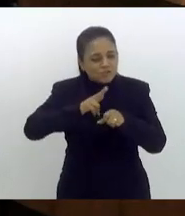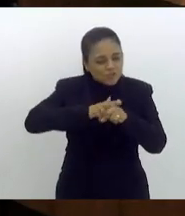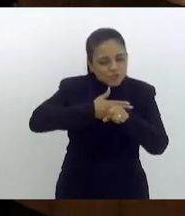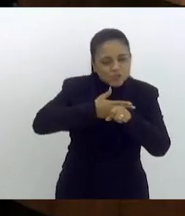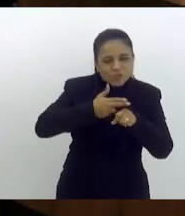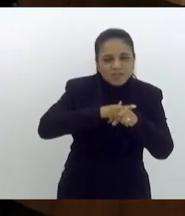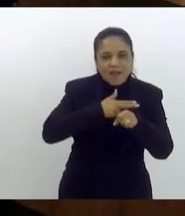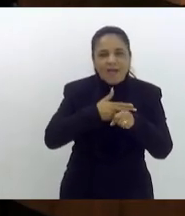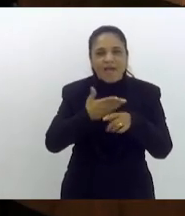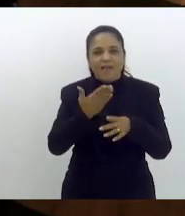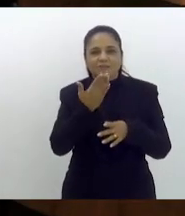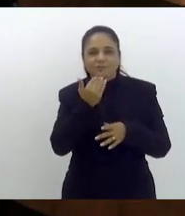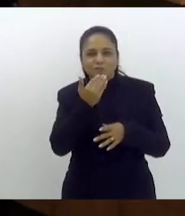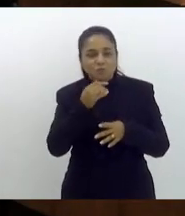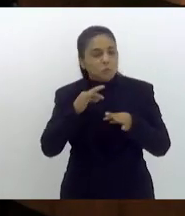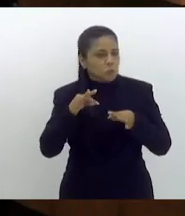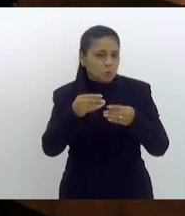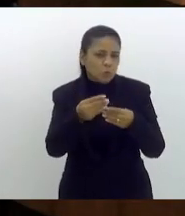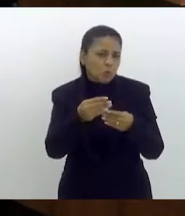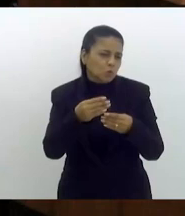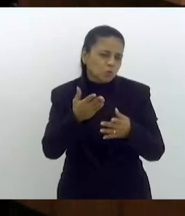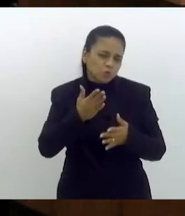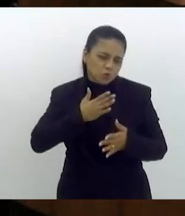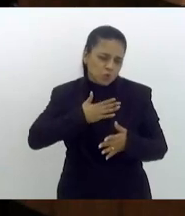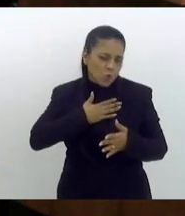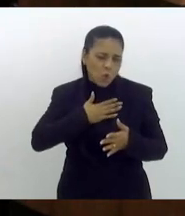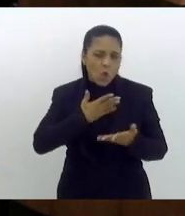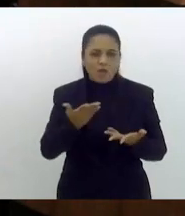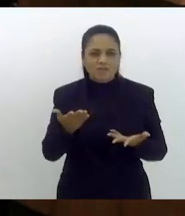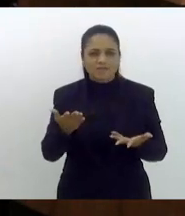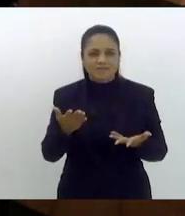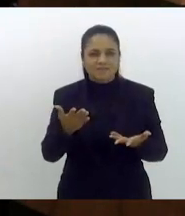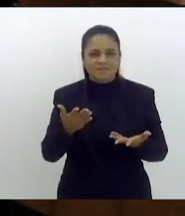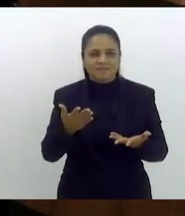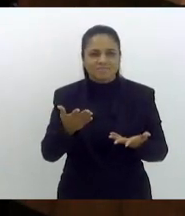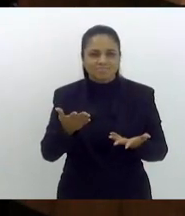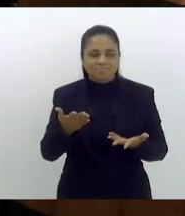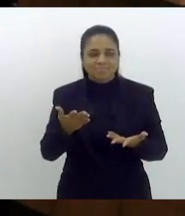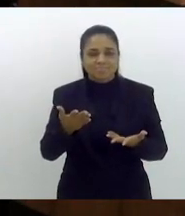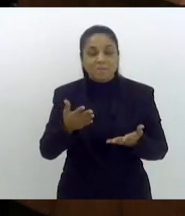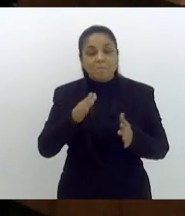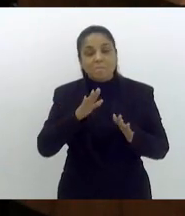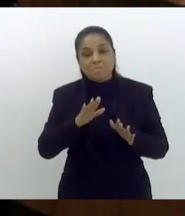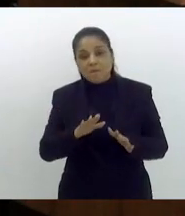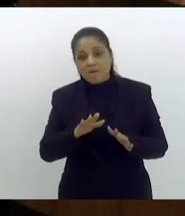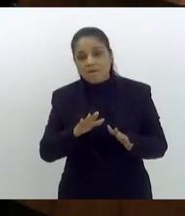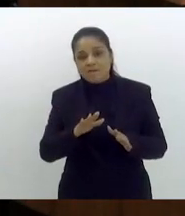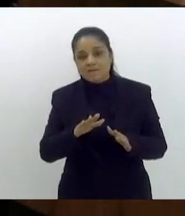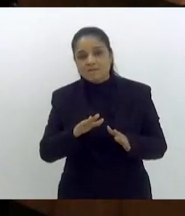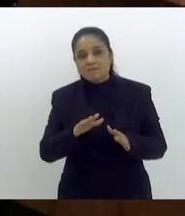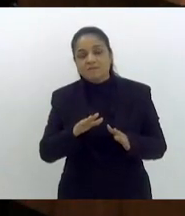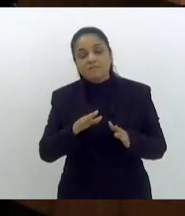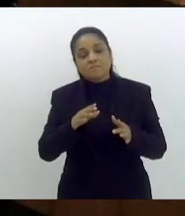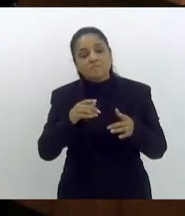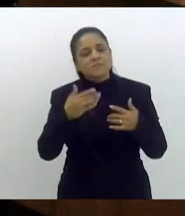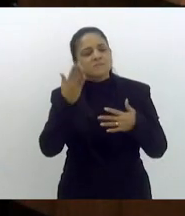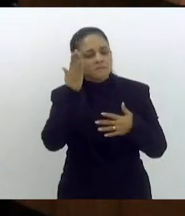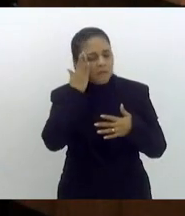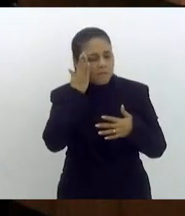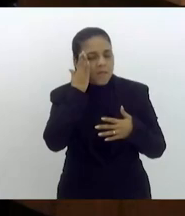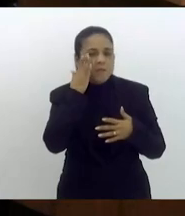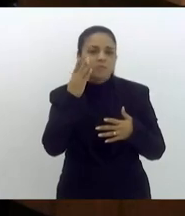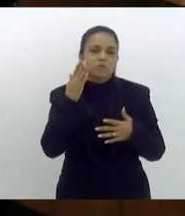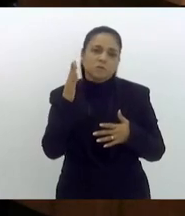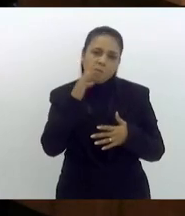que todos nós gostamos não é assim hipocrisia né mas mesmo sabendo que tanto mal nos faz